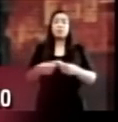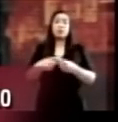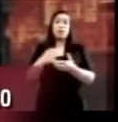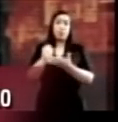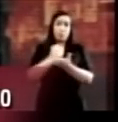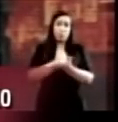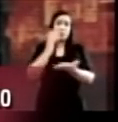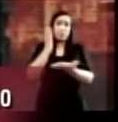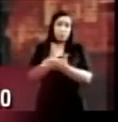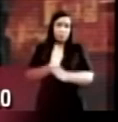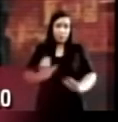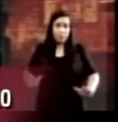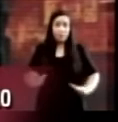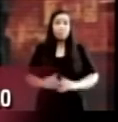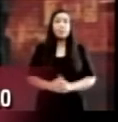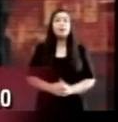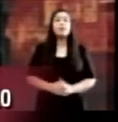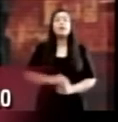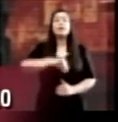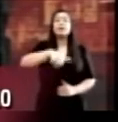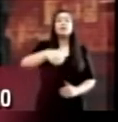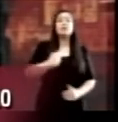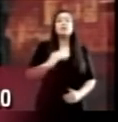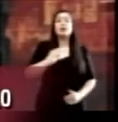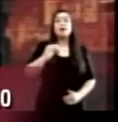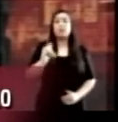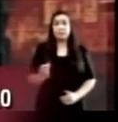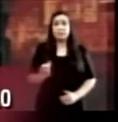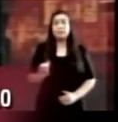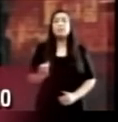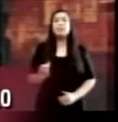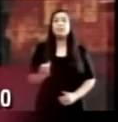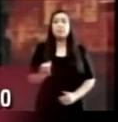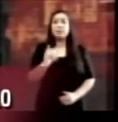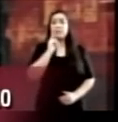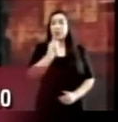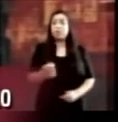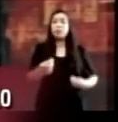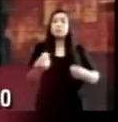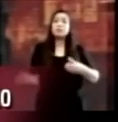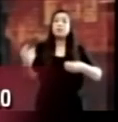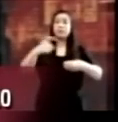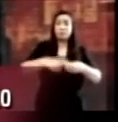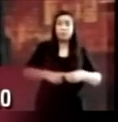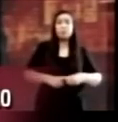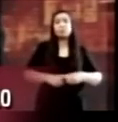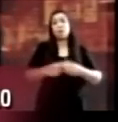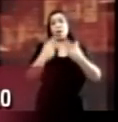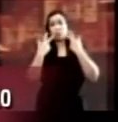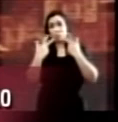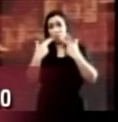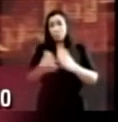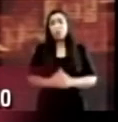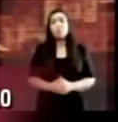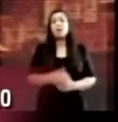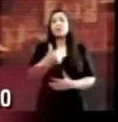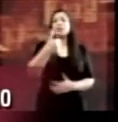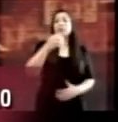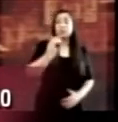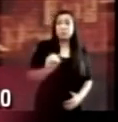e Jaci solicitou que eles precisam voltar à sua normalidade. Então, esses 10